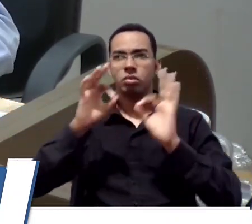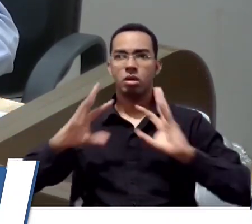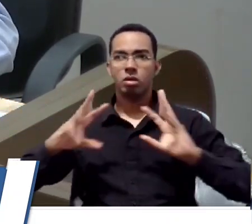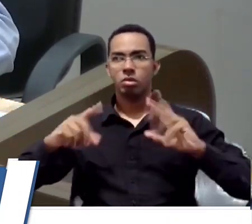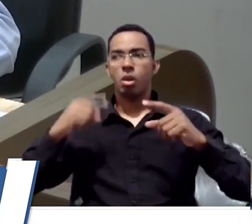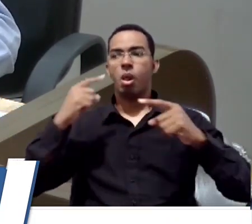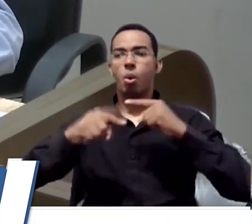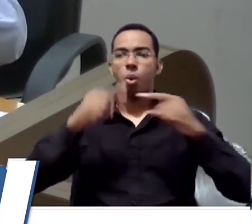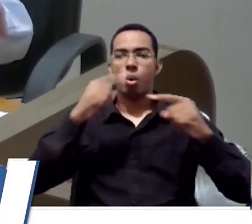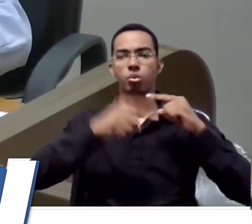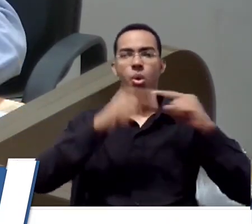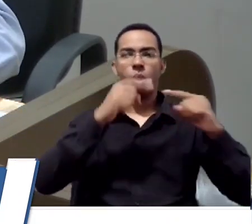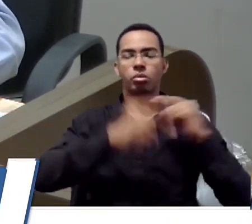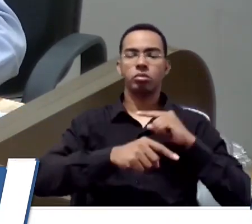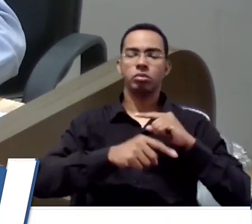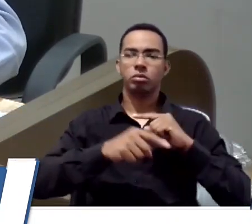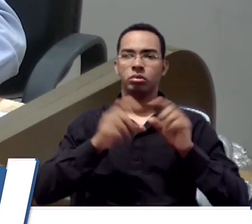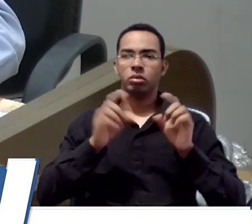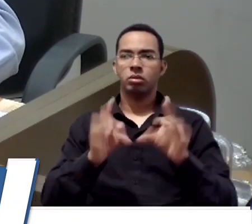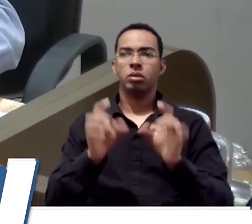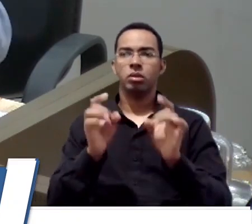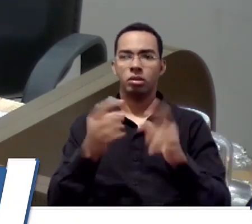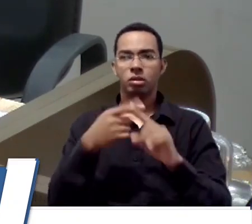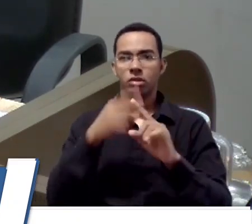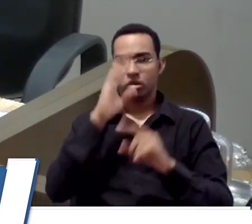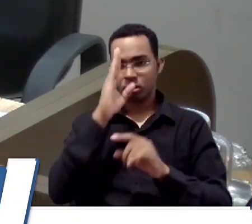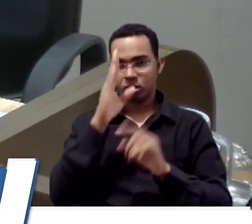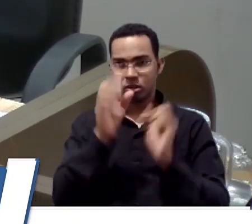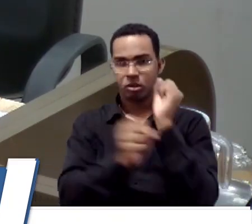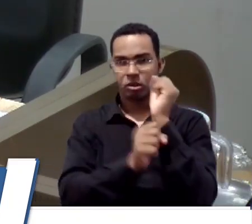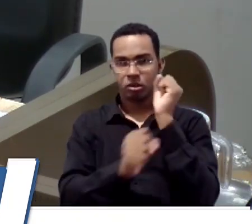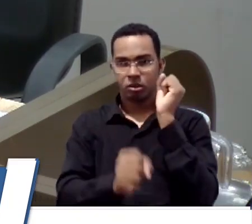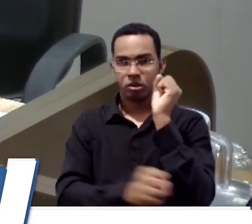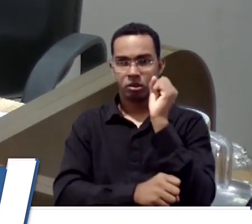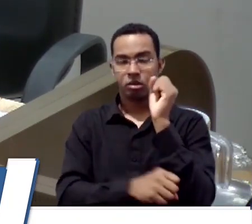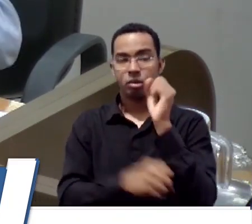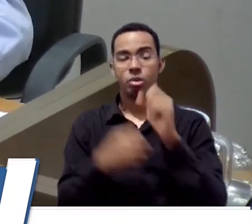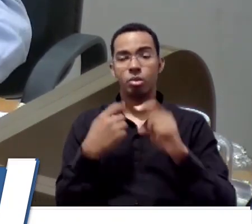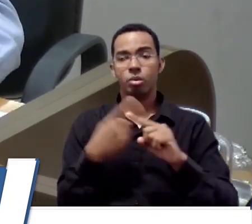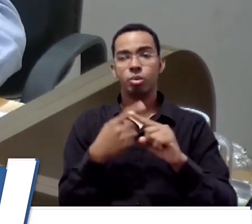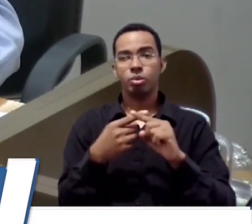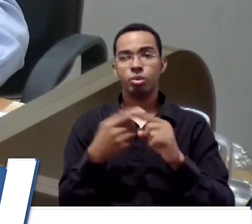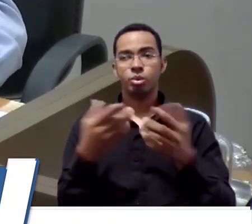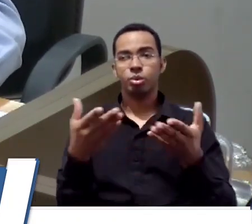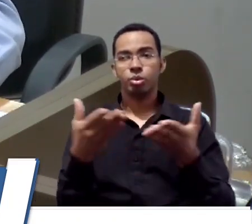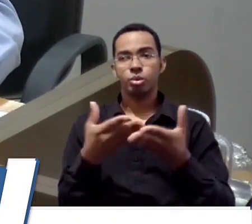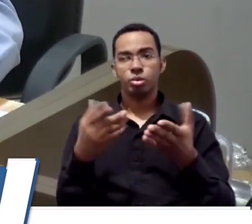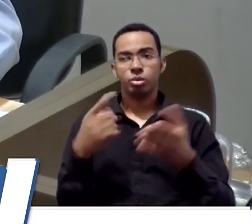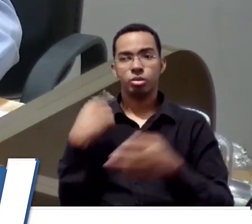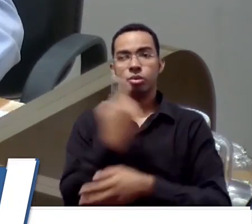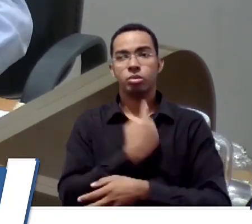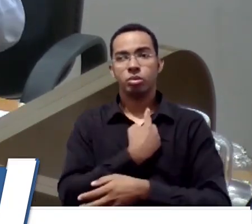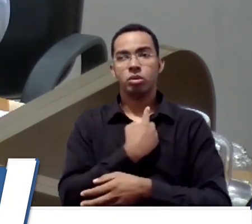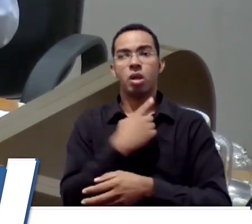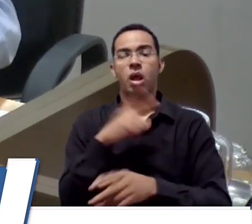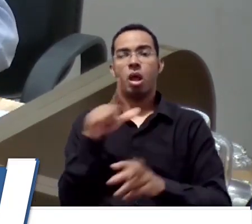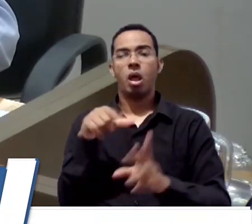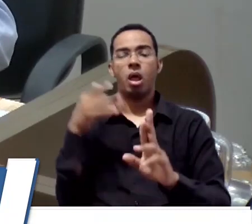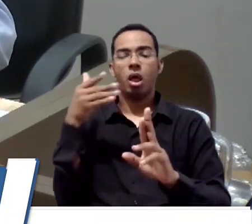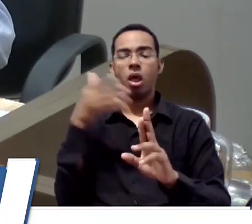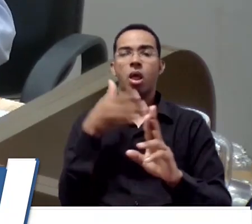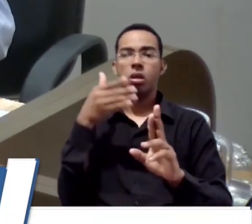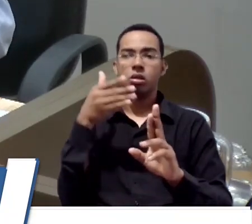contra a privatização, principalmente da Sabesp, né? A Sabesp hoje, para nós, ela é uma referência